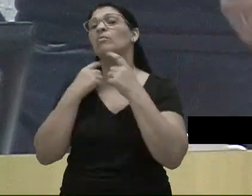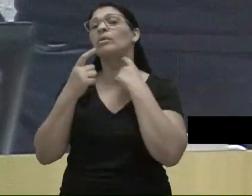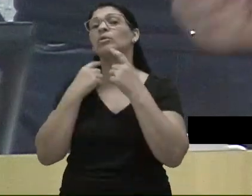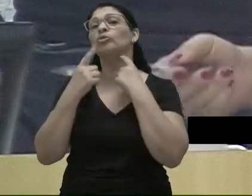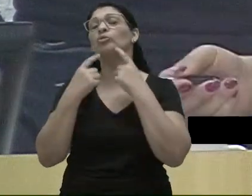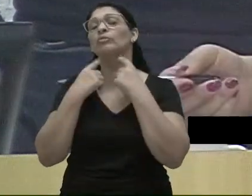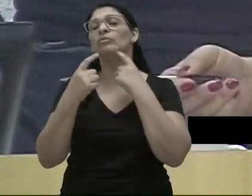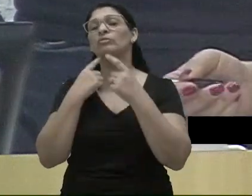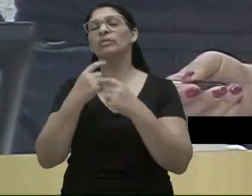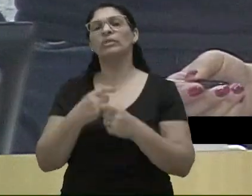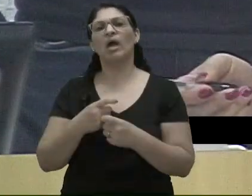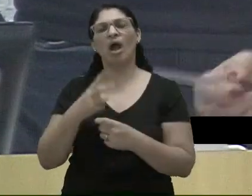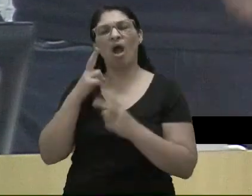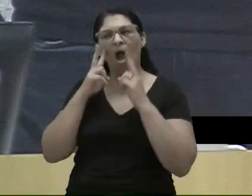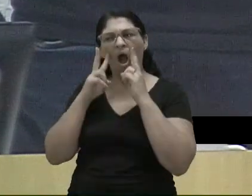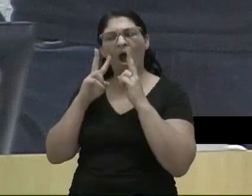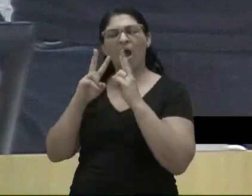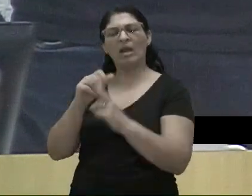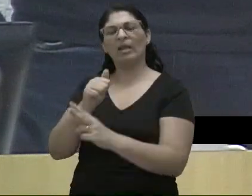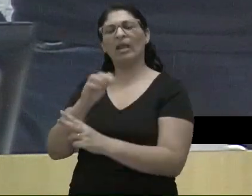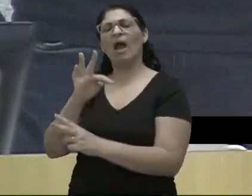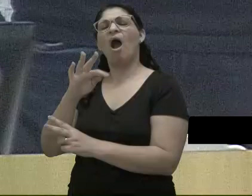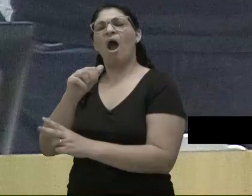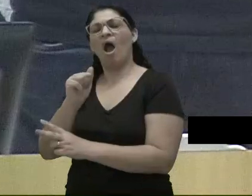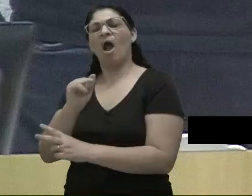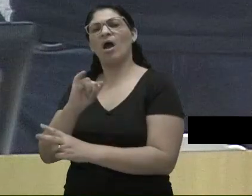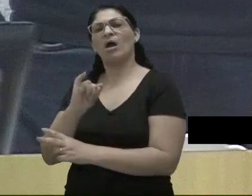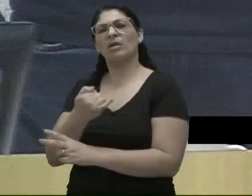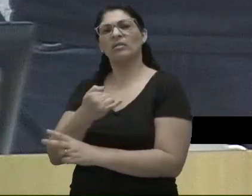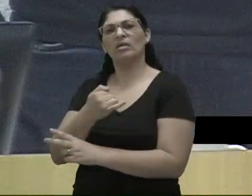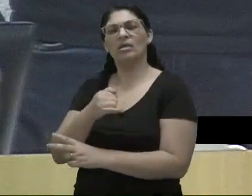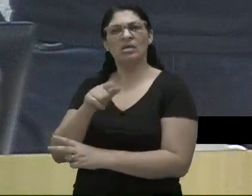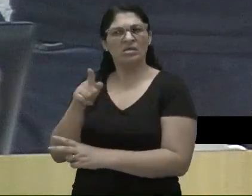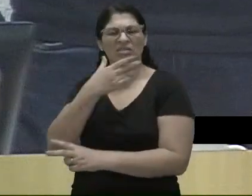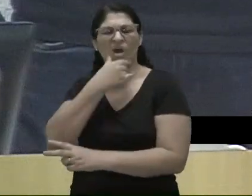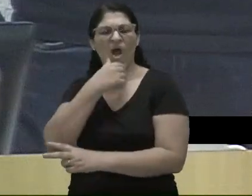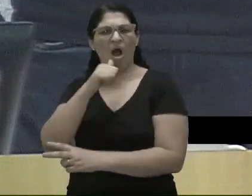vídeo, mas a ata feita, se houve uma fala do senhor Anis